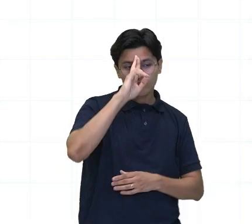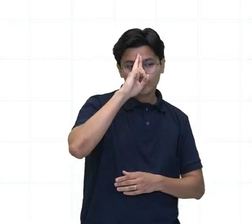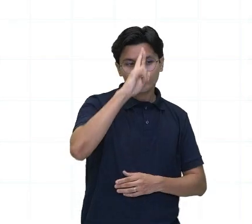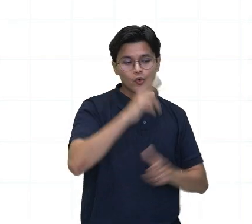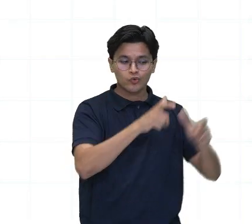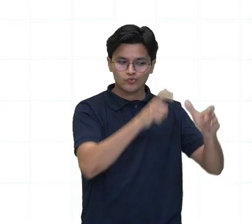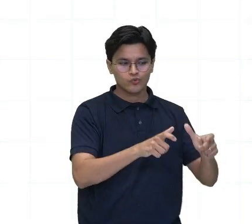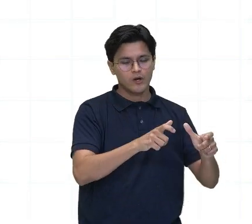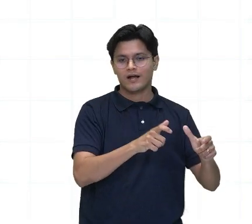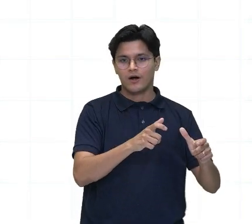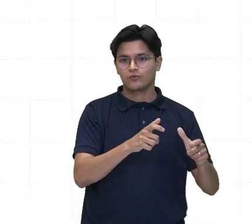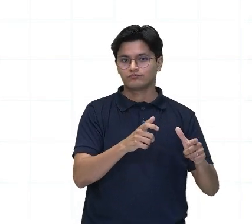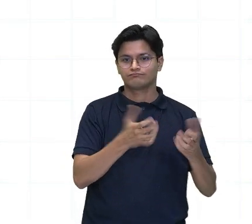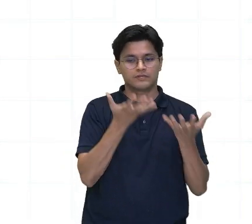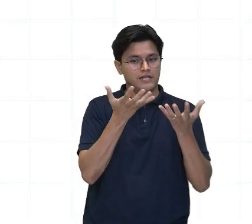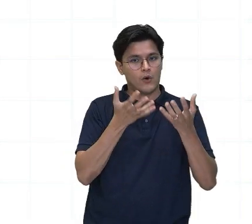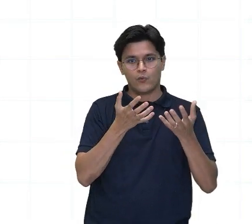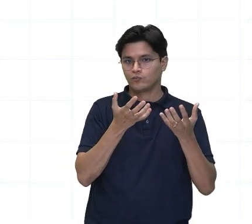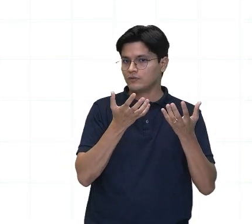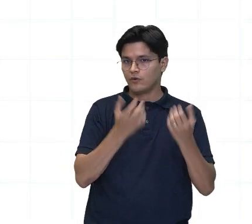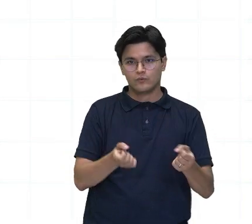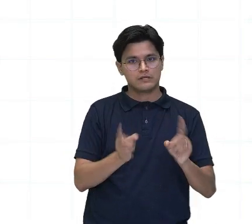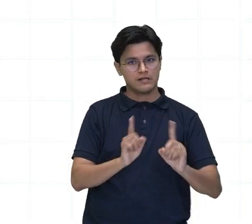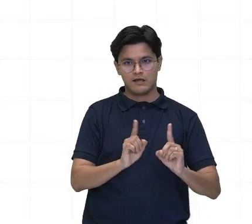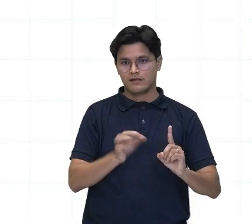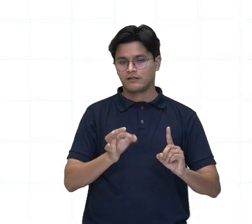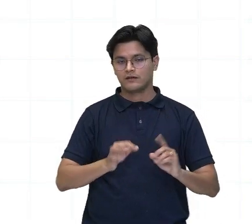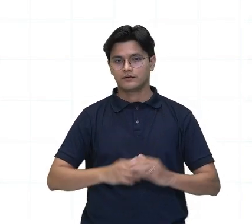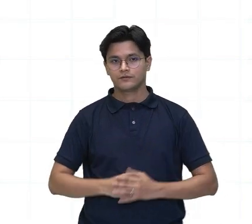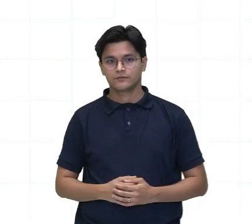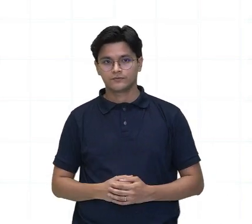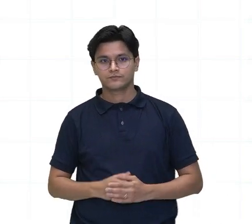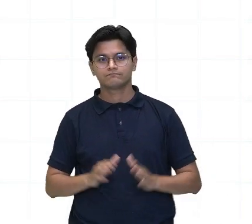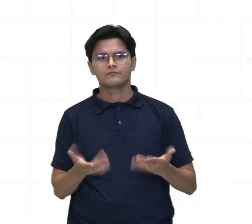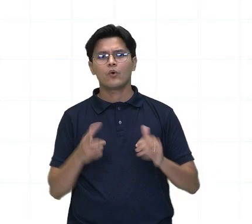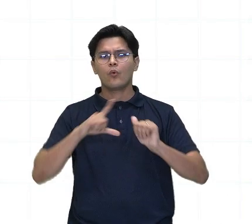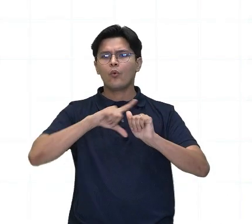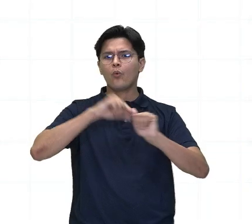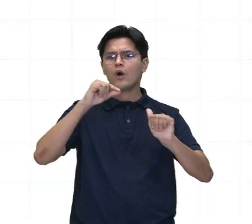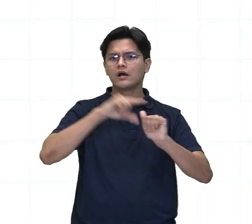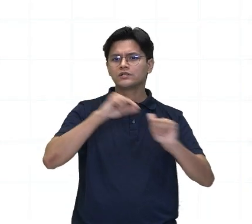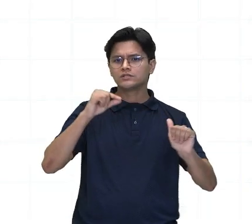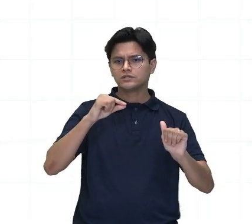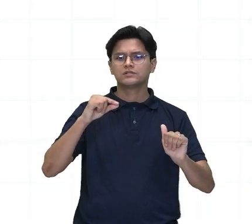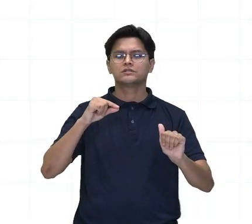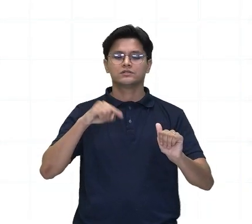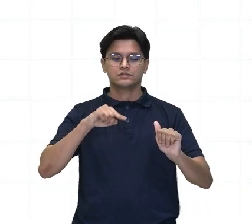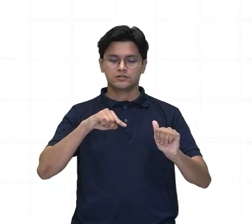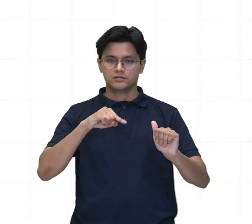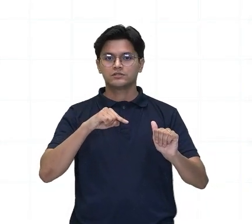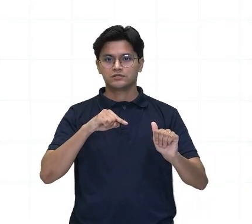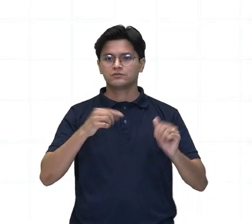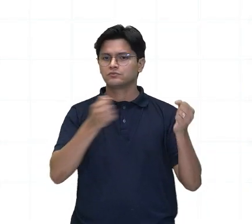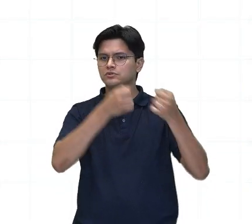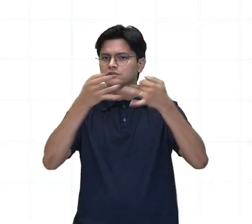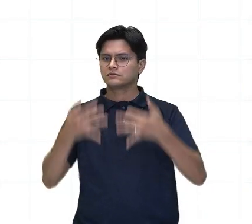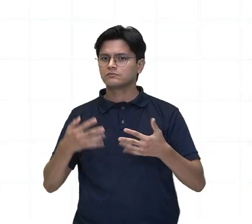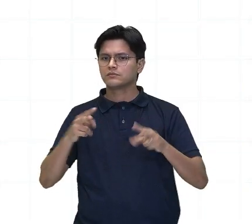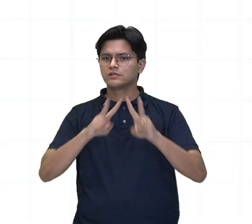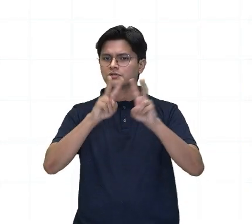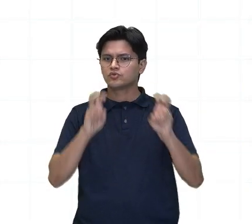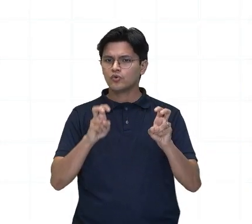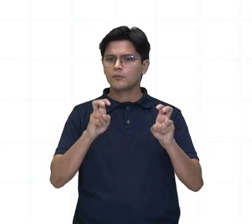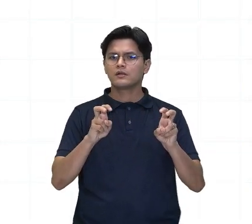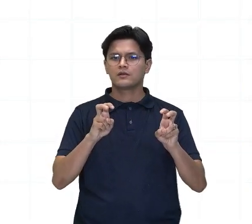ver qual é o artigo aqui da lei que diz que pichação é crime. Então, artigo 6º,